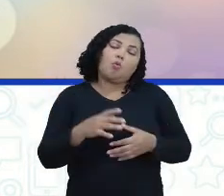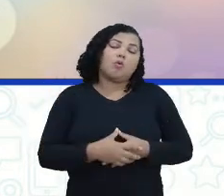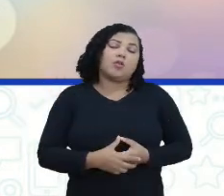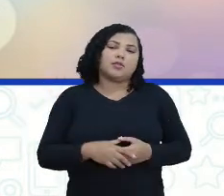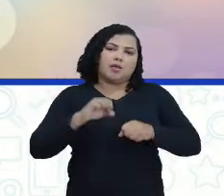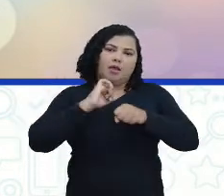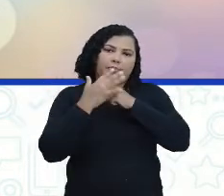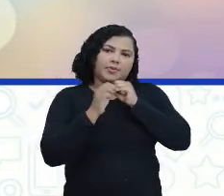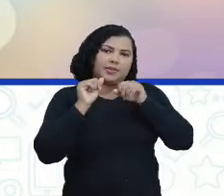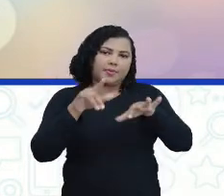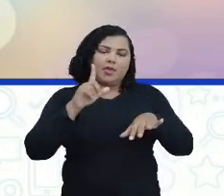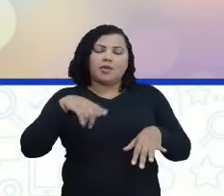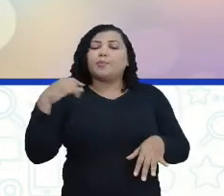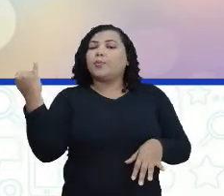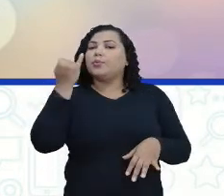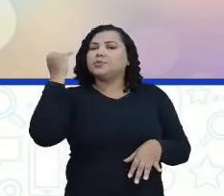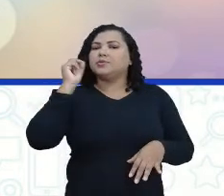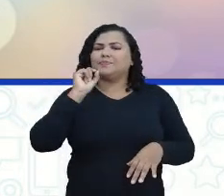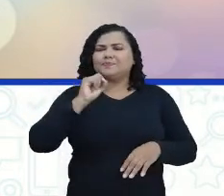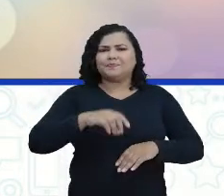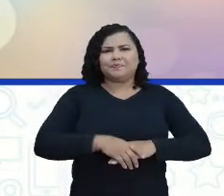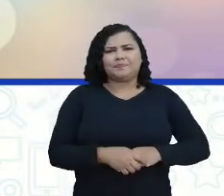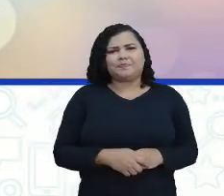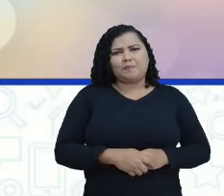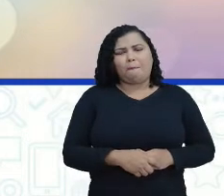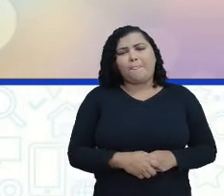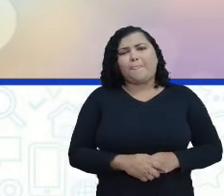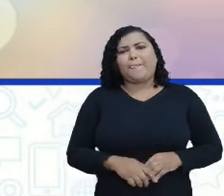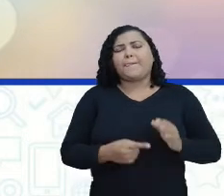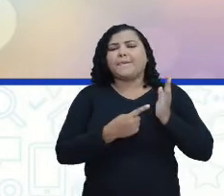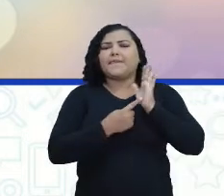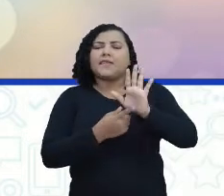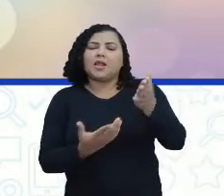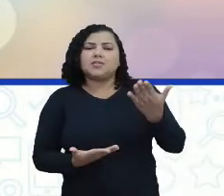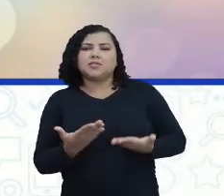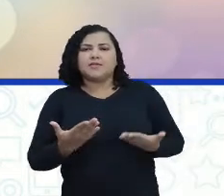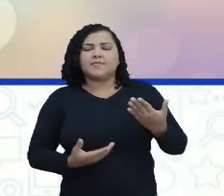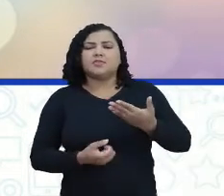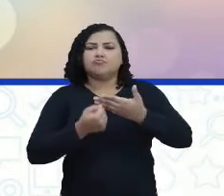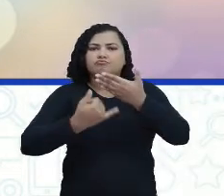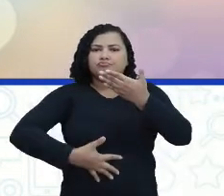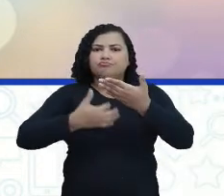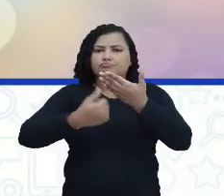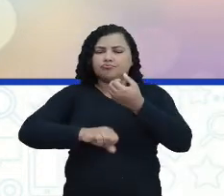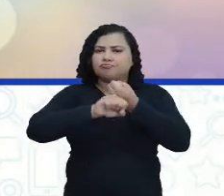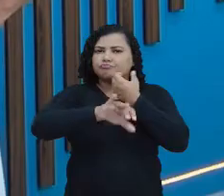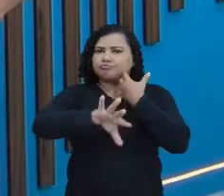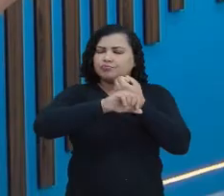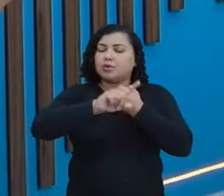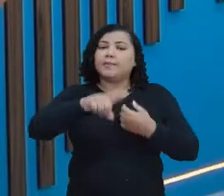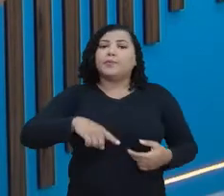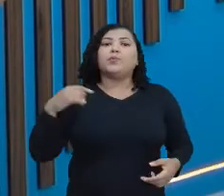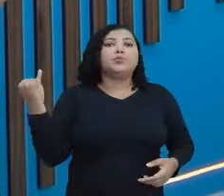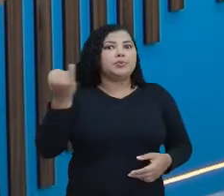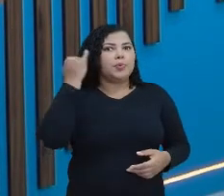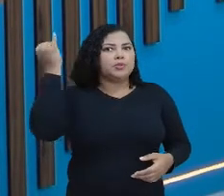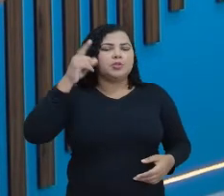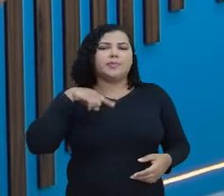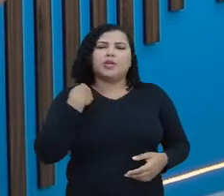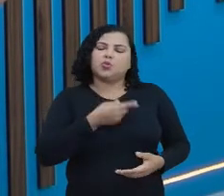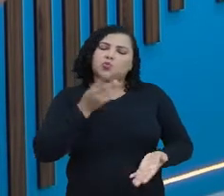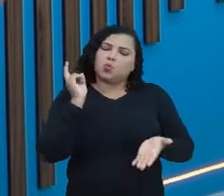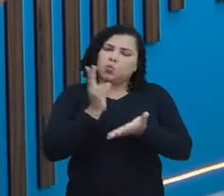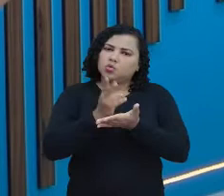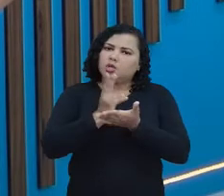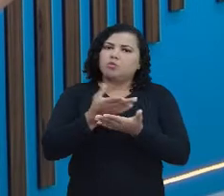é importante ressaltar que esses serviços de chat e de videochat foram essenciais para que a gente